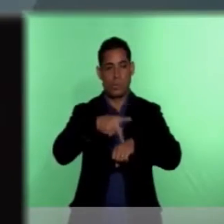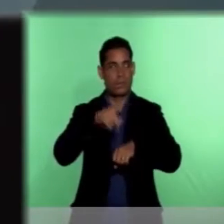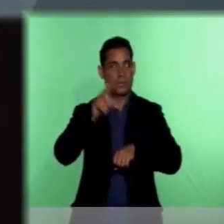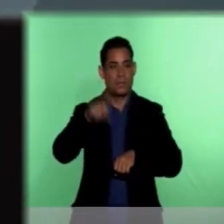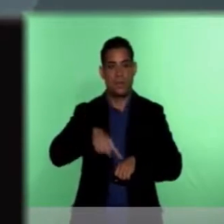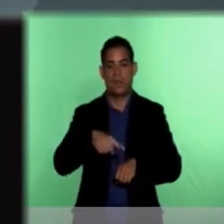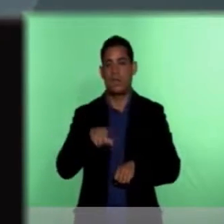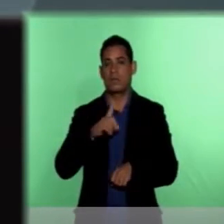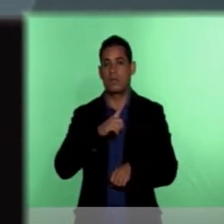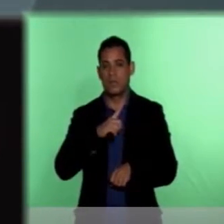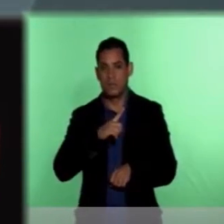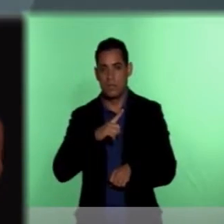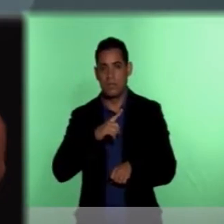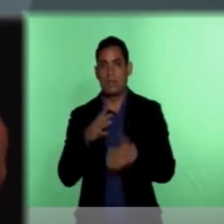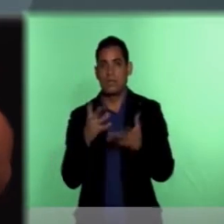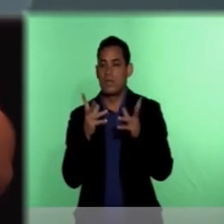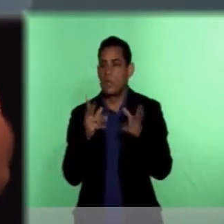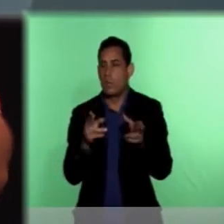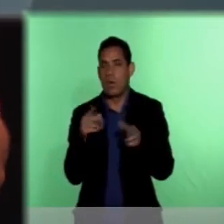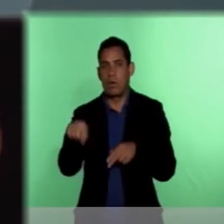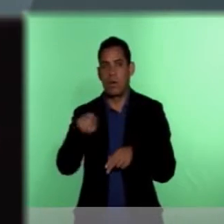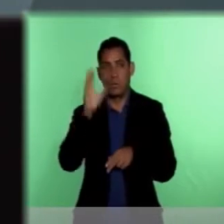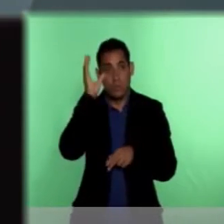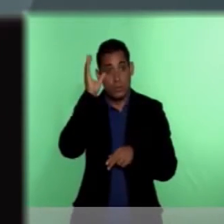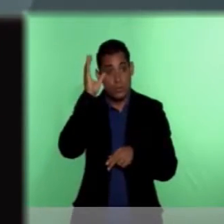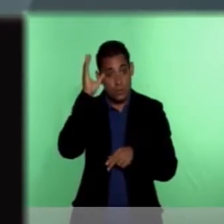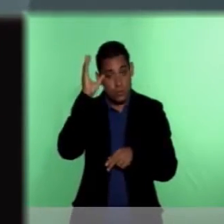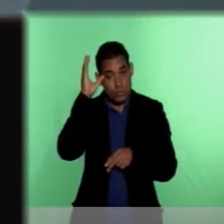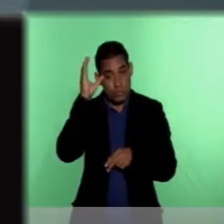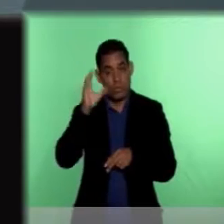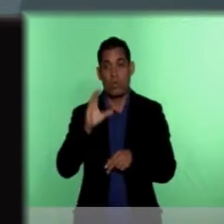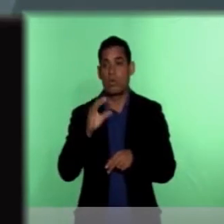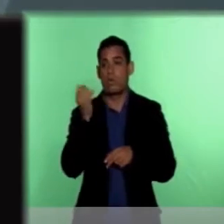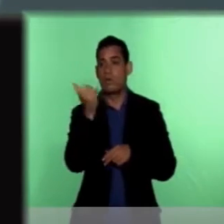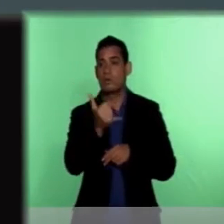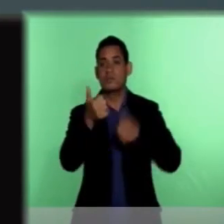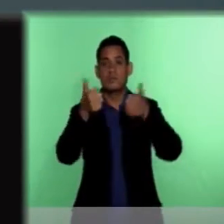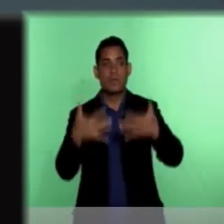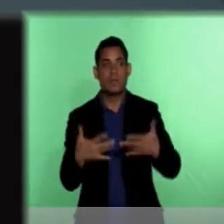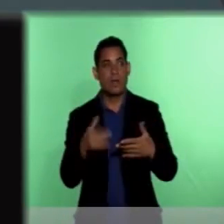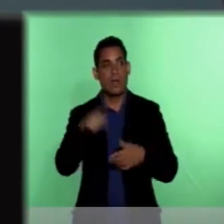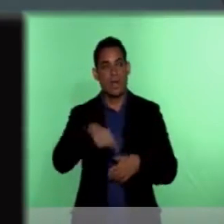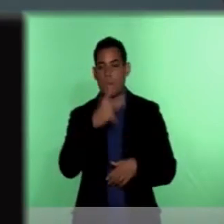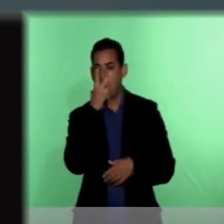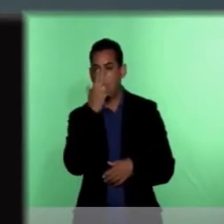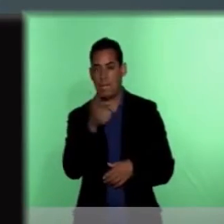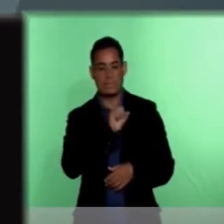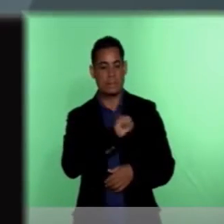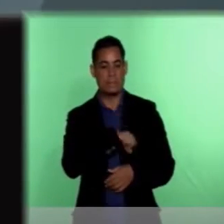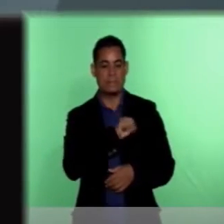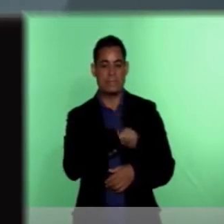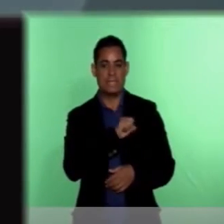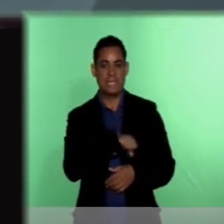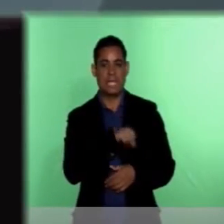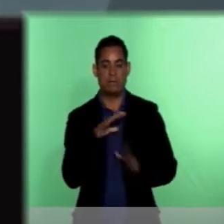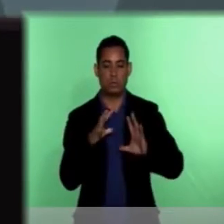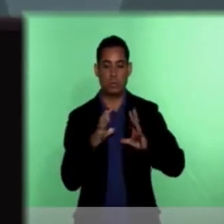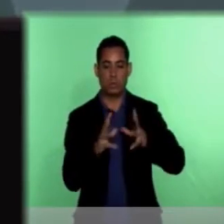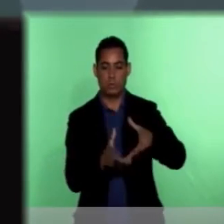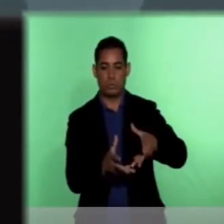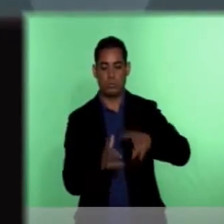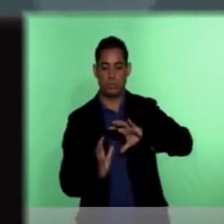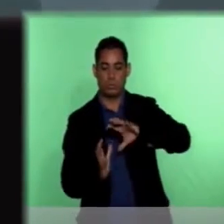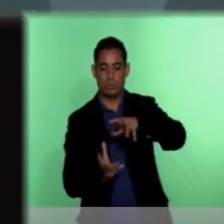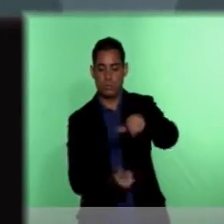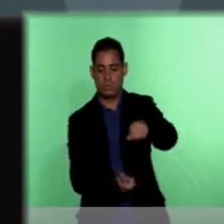desfavorecido, ou como eles gostam, os sul-coreanos gostam de afirmar, o segundo país mais miserável do mundo. Então, a Coreia do